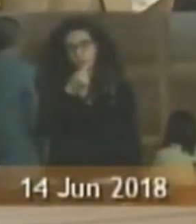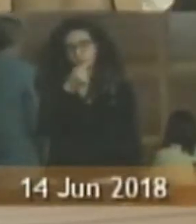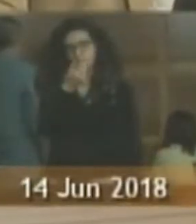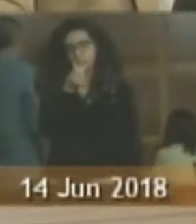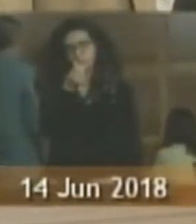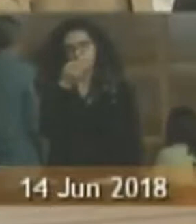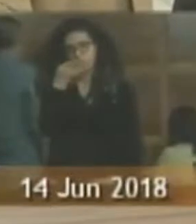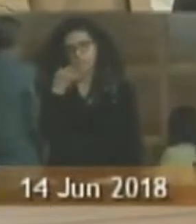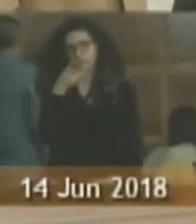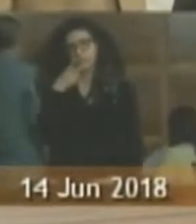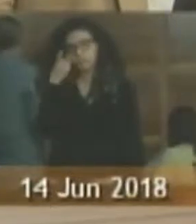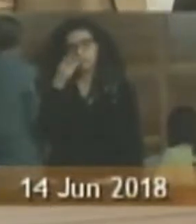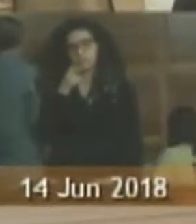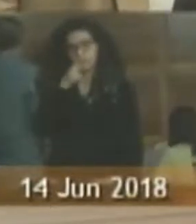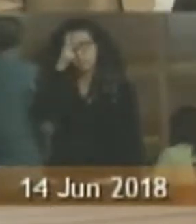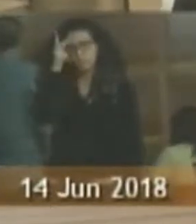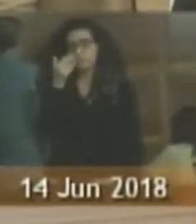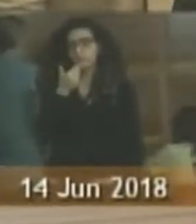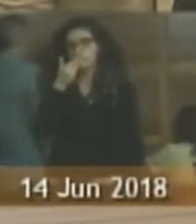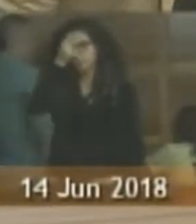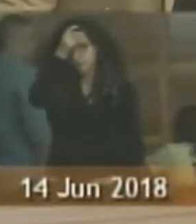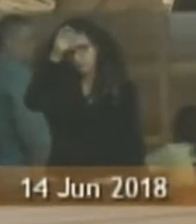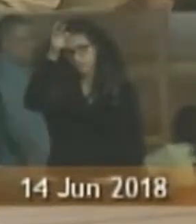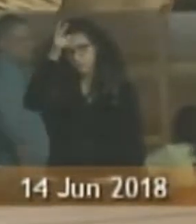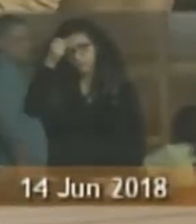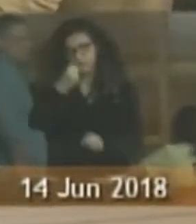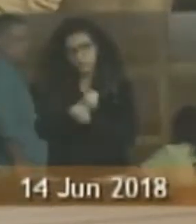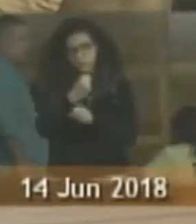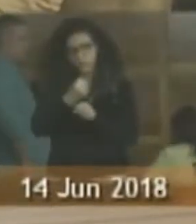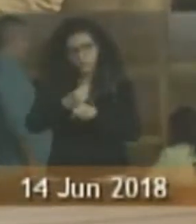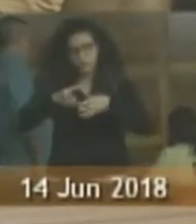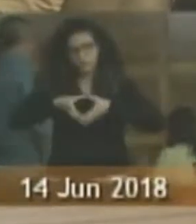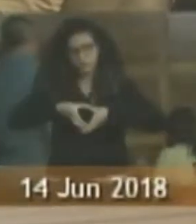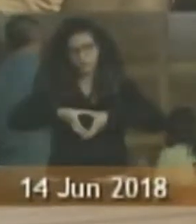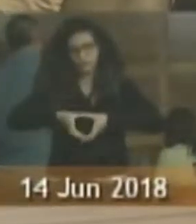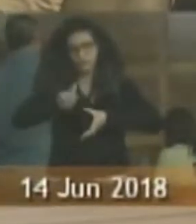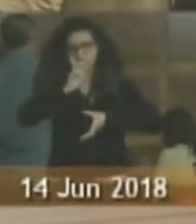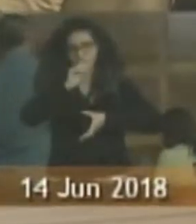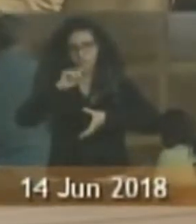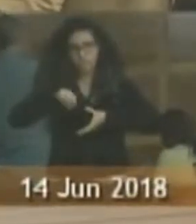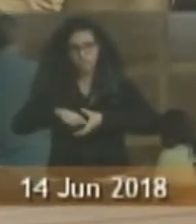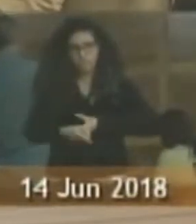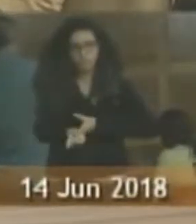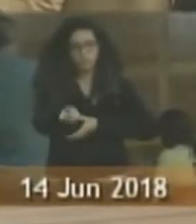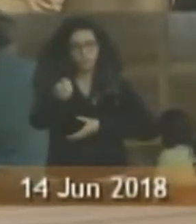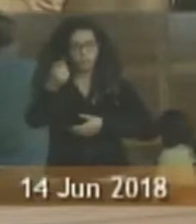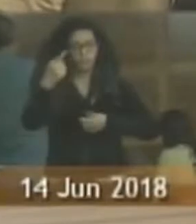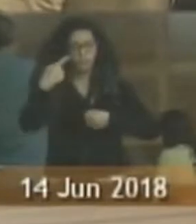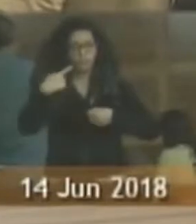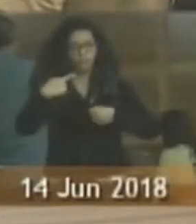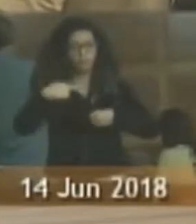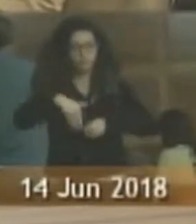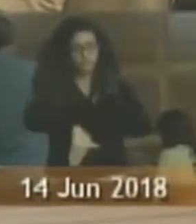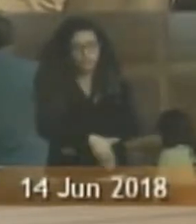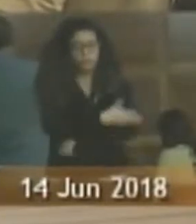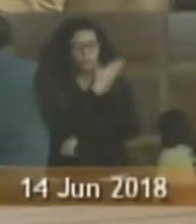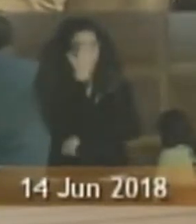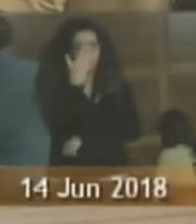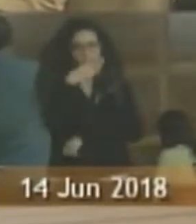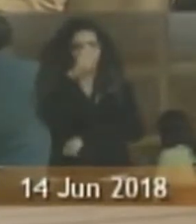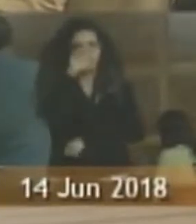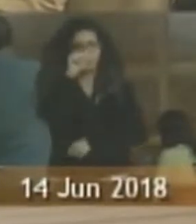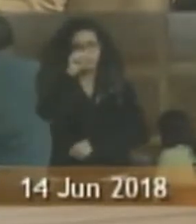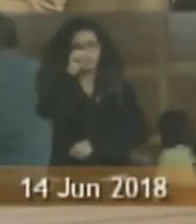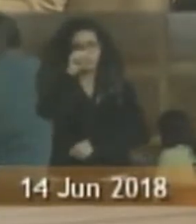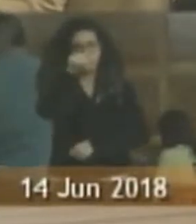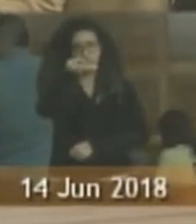Camu, indicando ao prefeito municipal a construção de canaletas para o escoamento de águas no calçamento realizado na rua Baltazar Reis,